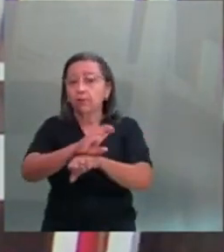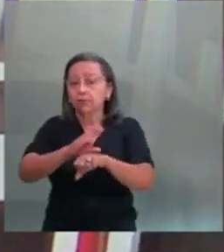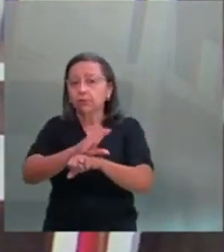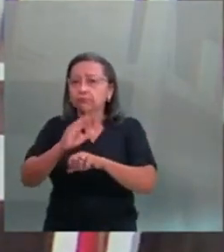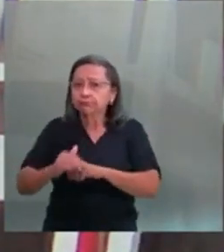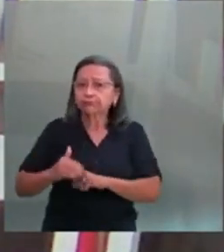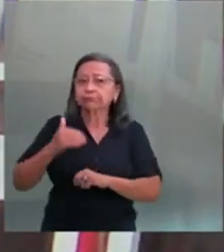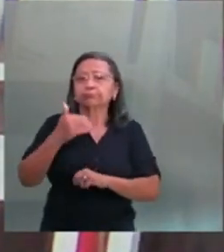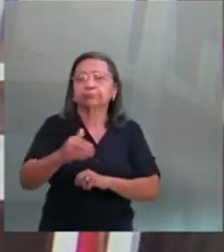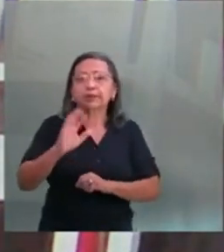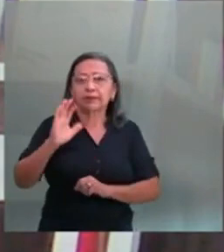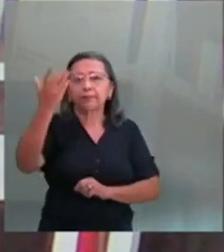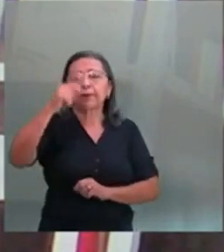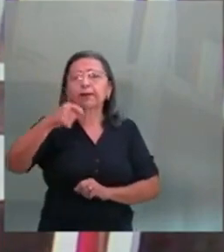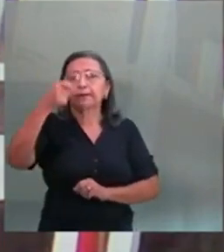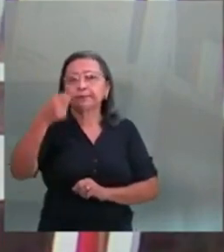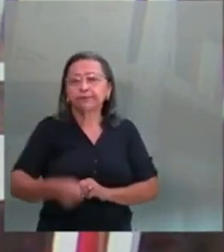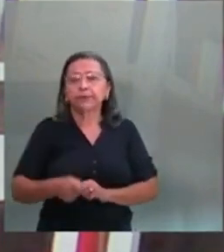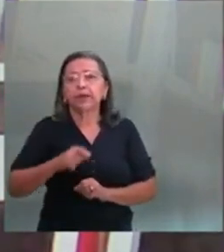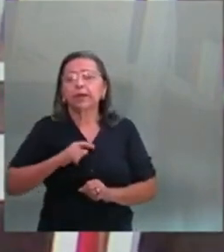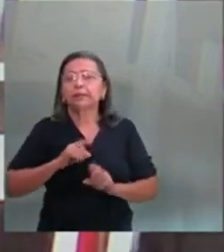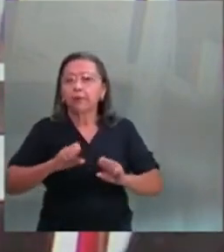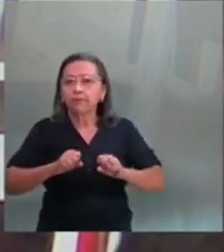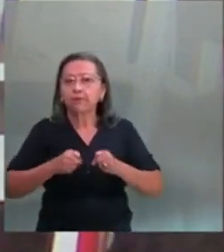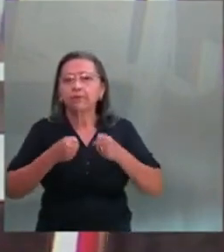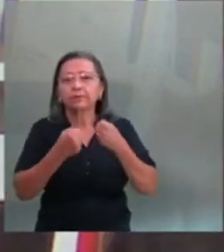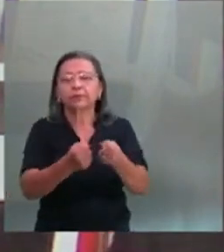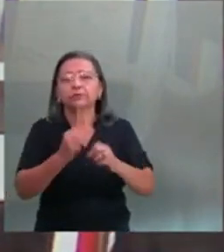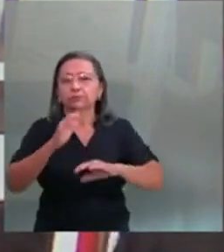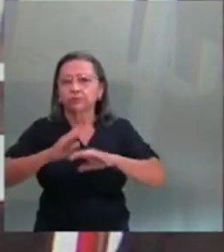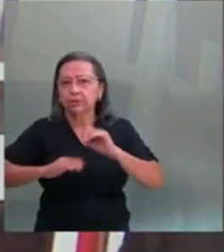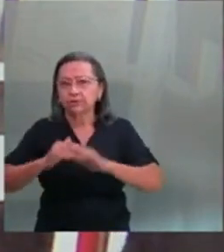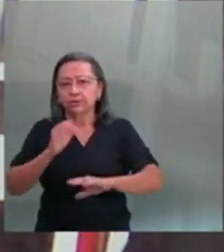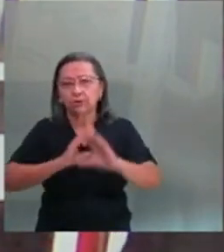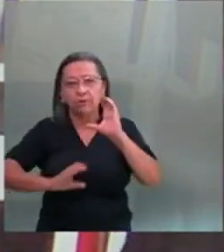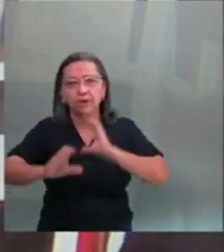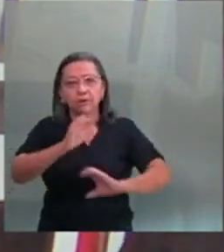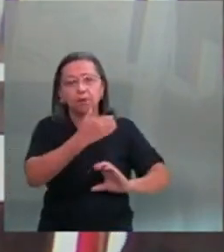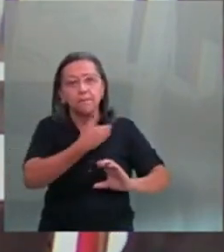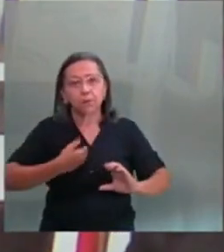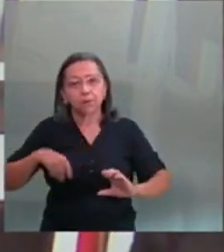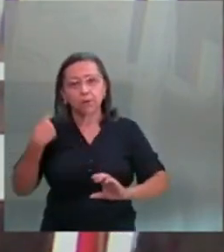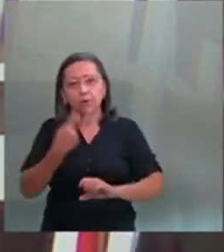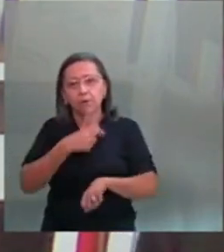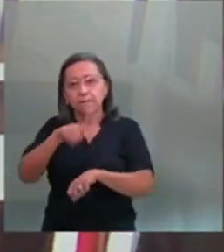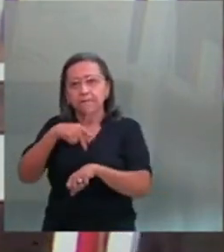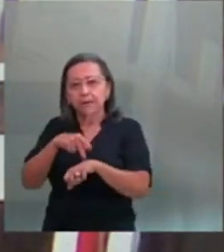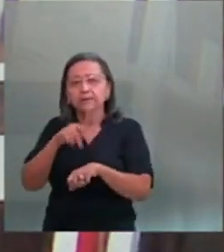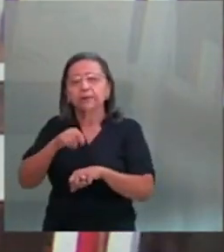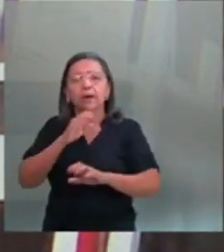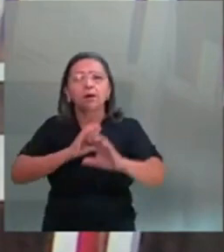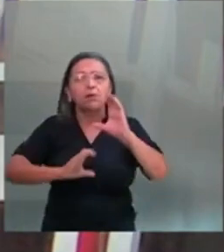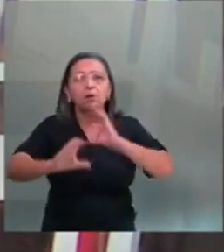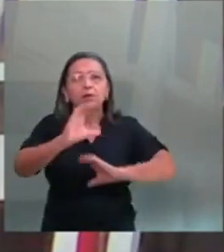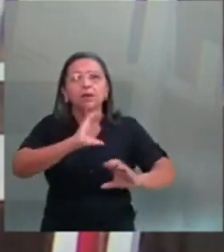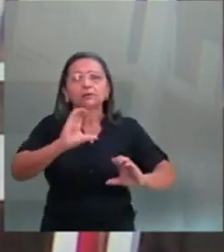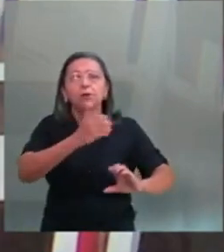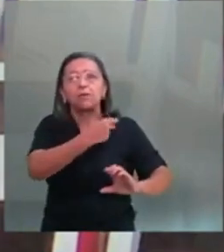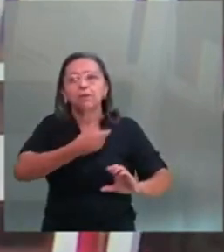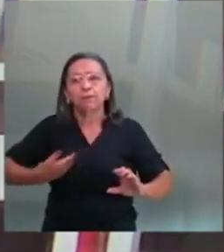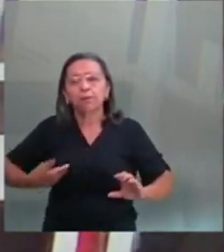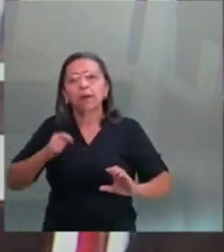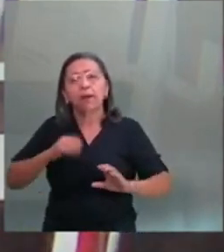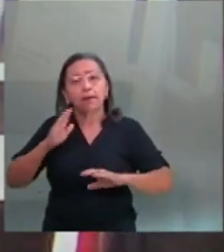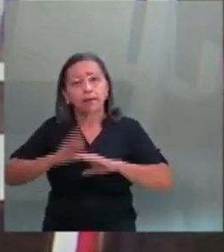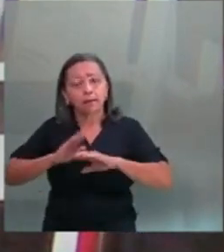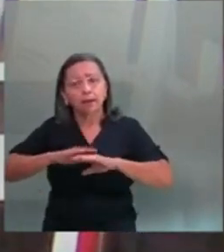passo decisivo para o estabelecimento e o fortalecimento de ações de comunicação pública no nosso país. Comunicação pública é